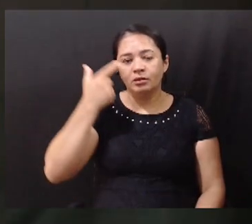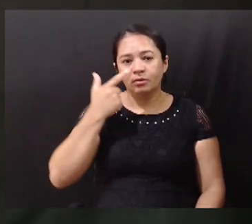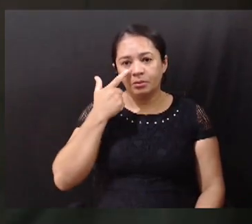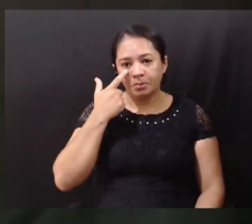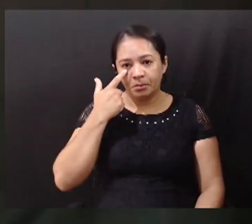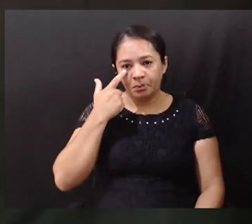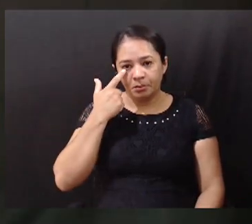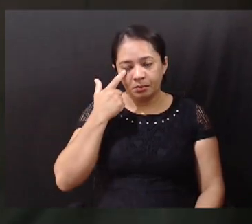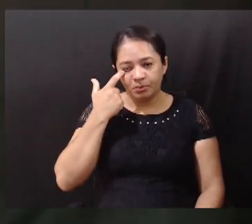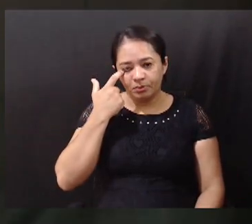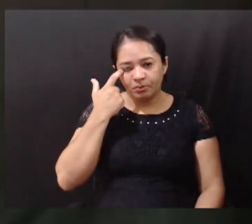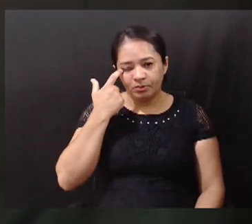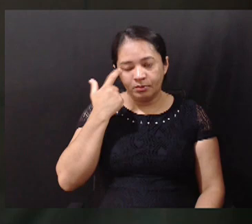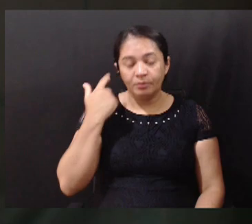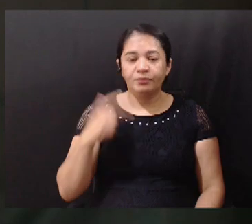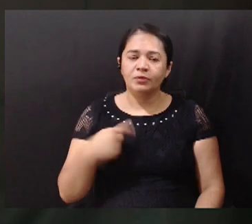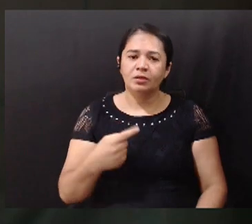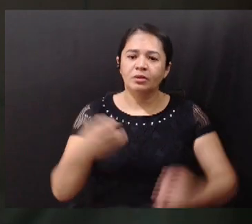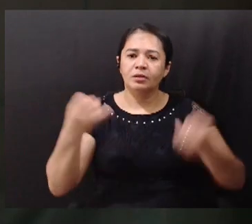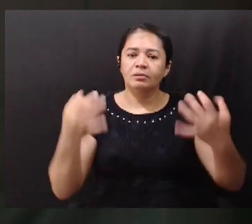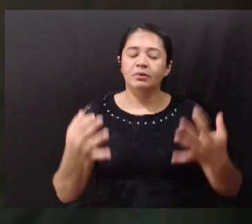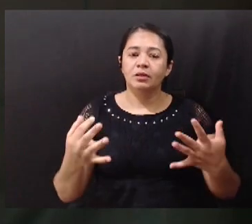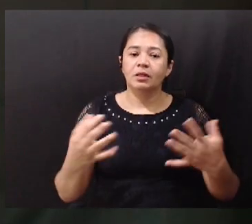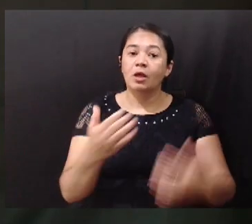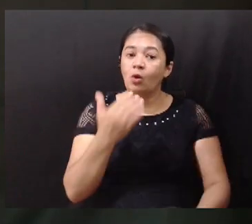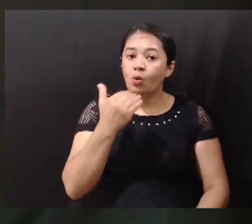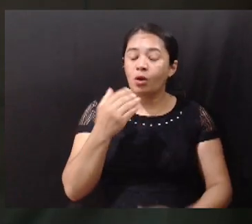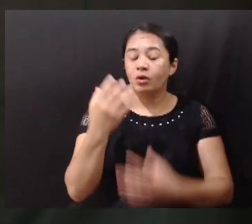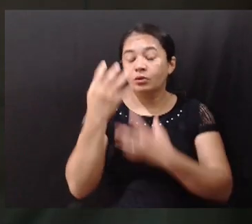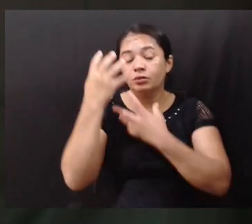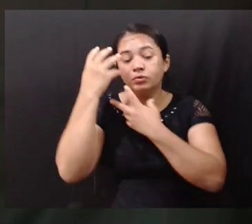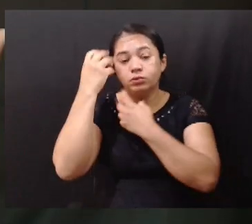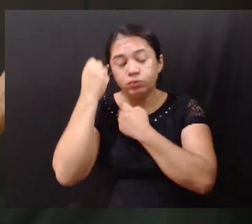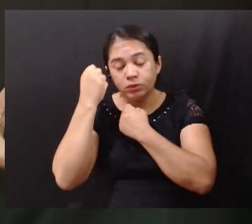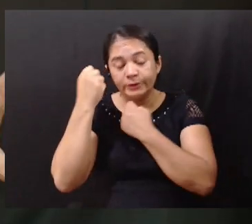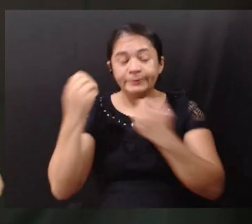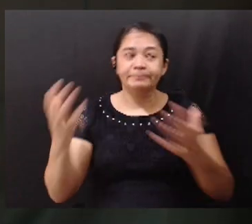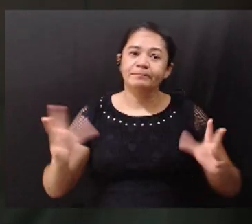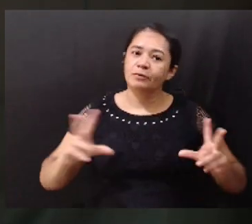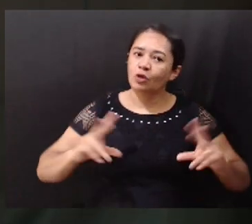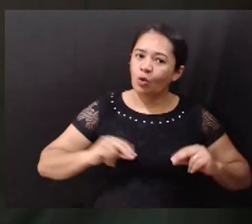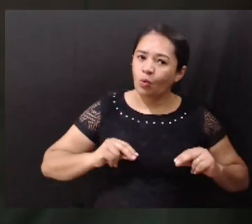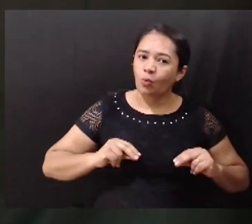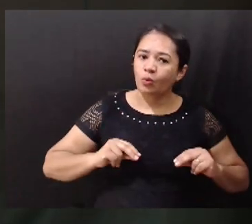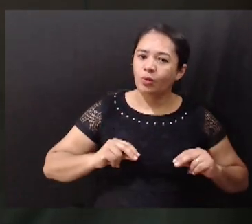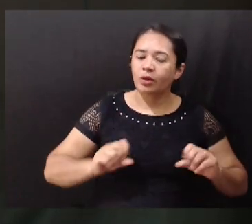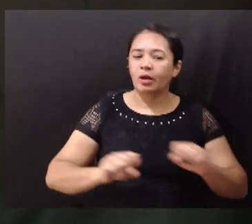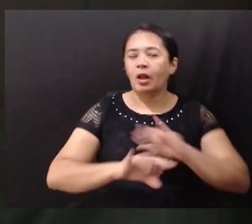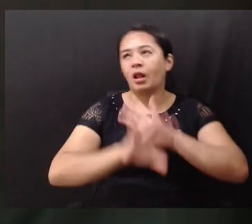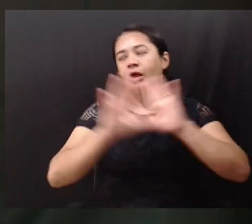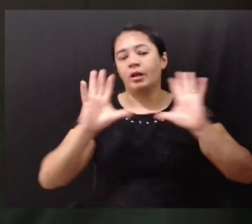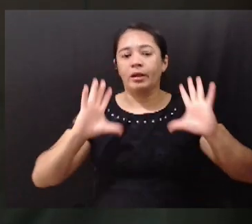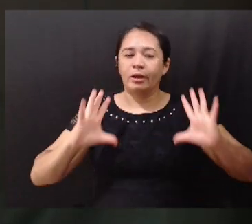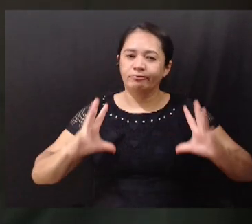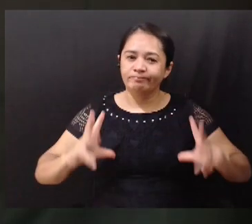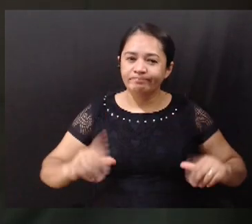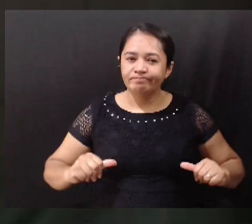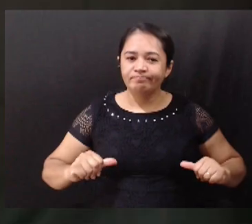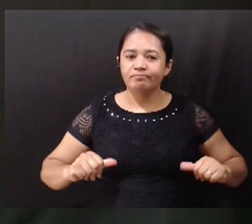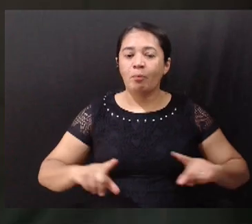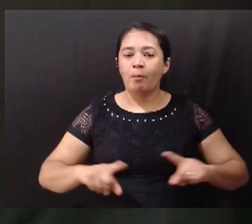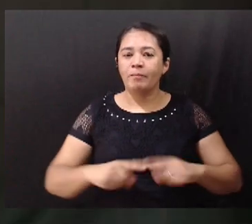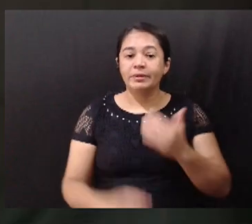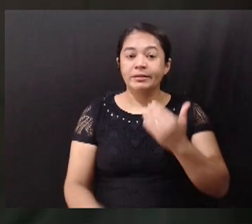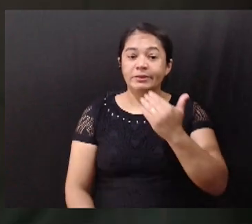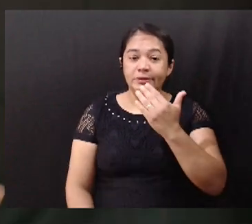refeição, né, e sono, alimentação e sono, gente, claro, a higiene também, mas a alimentação e sono eu